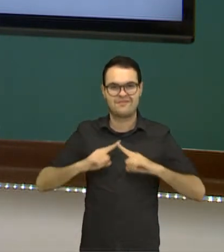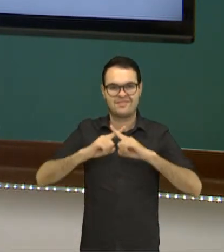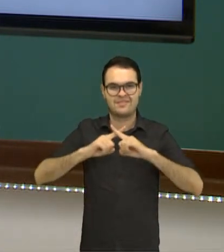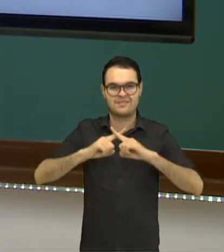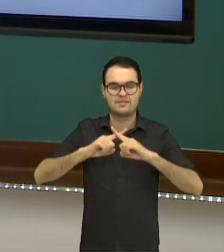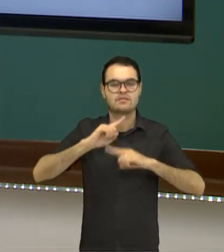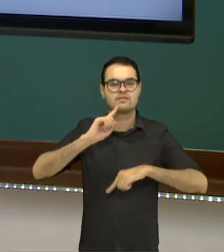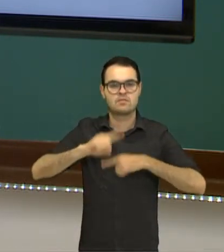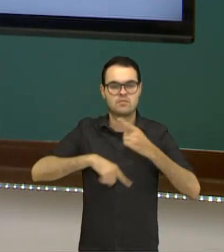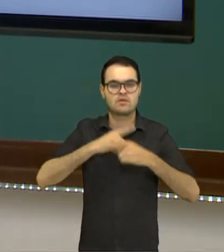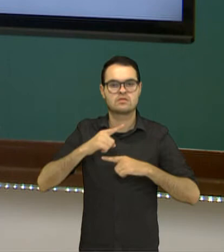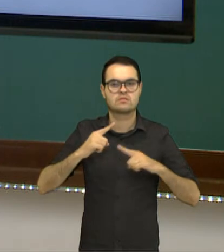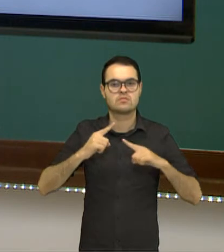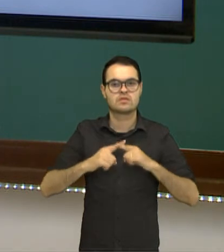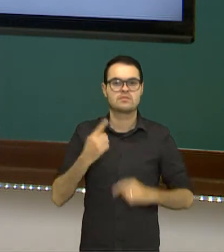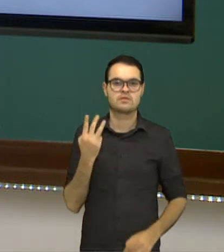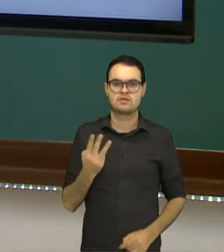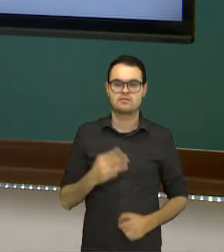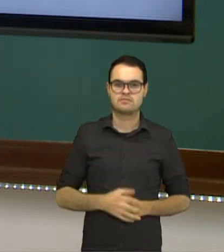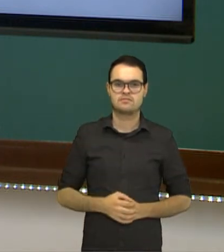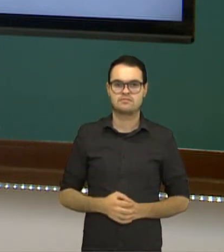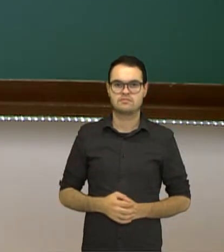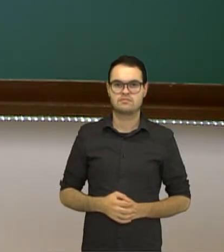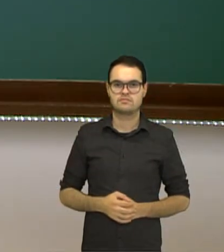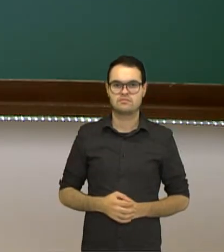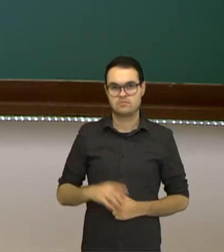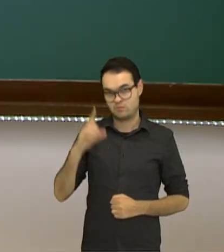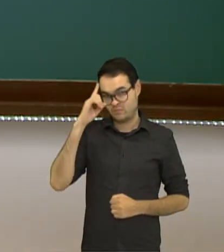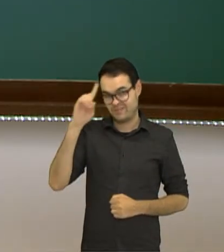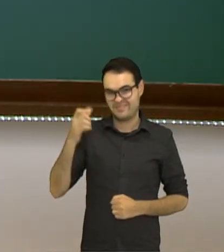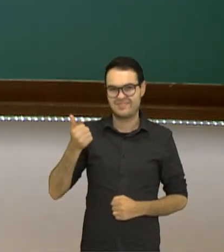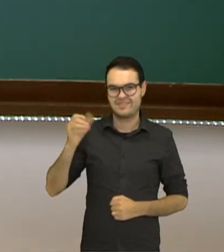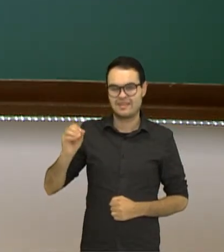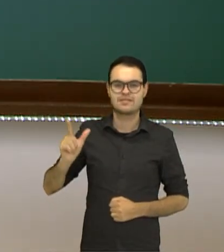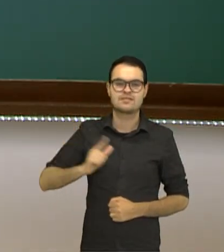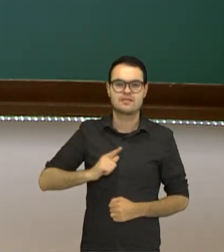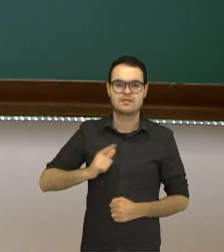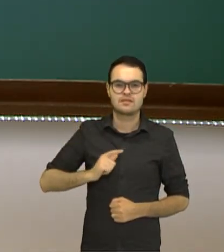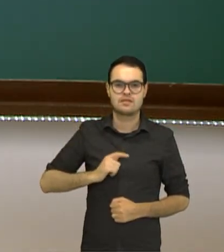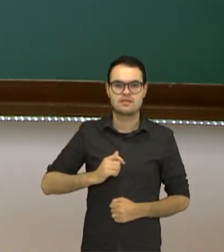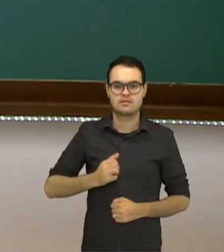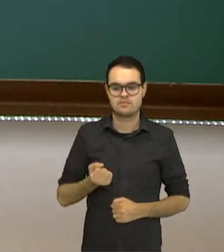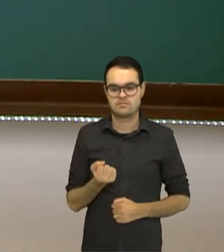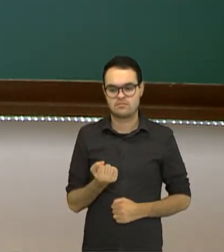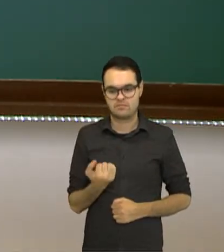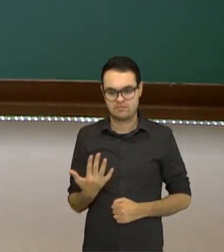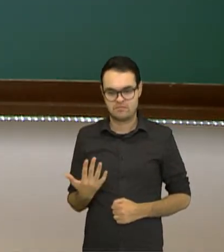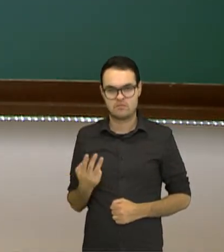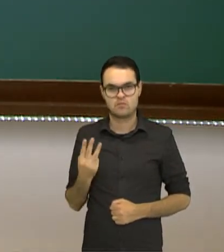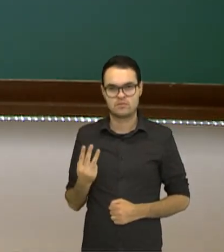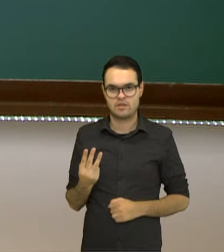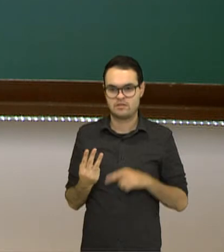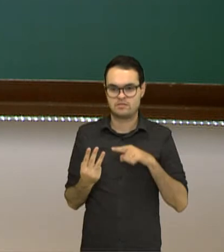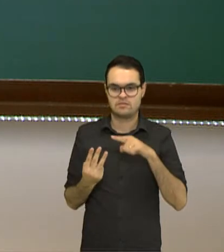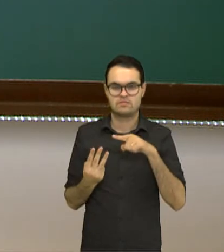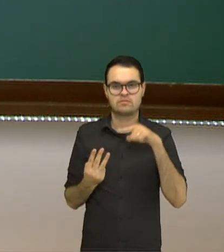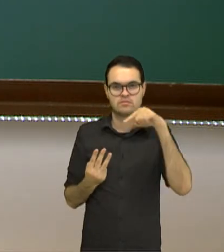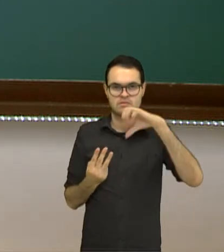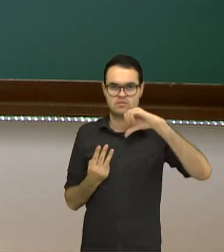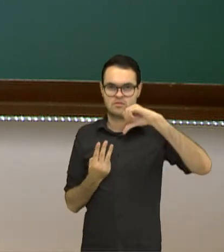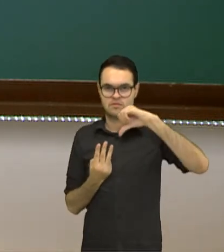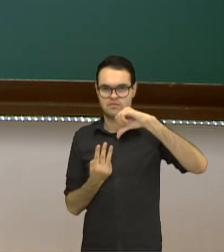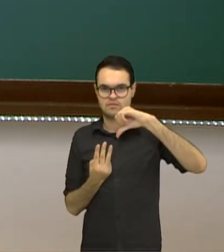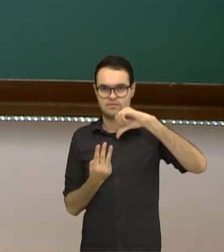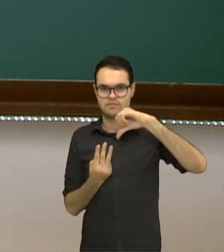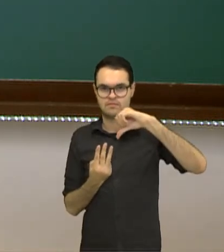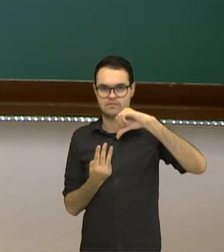e depois multiplicar por 3. Então no décimo dia a gente tem uma potência do 3 elevado à nona potência, ou 3 elevado